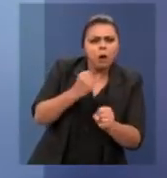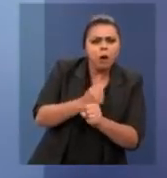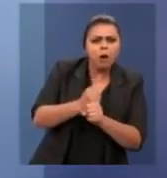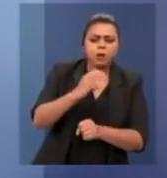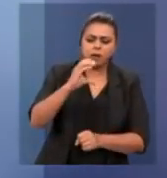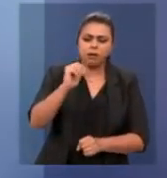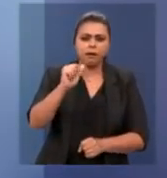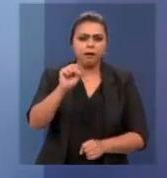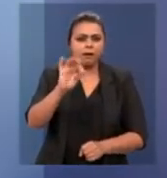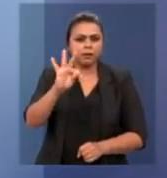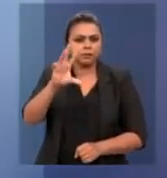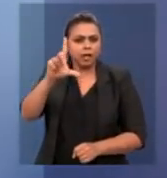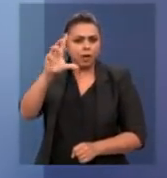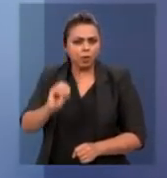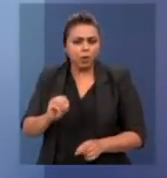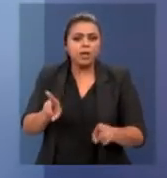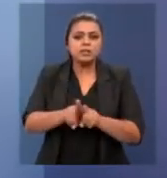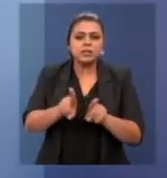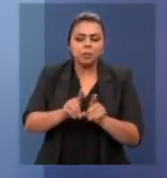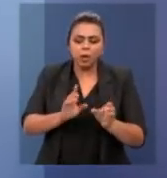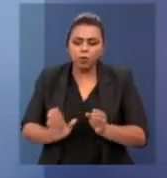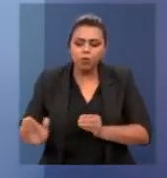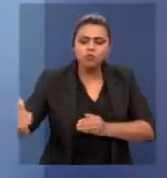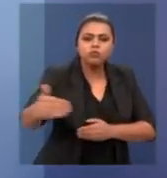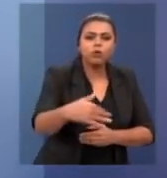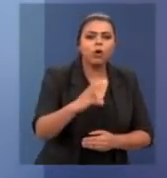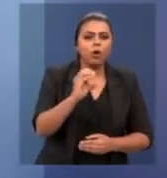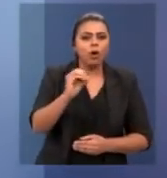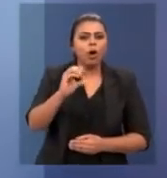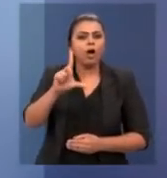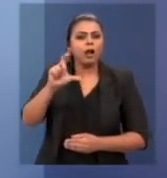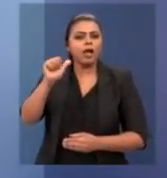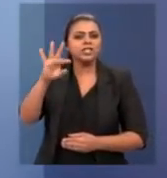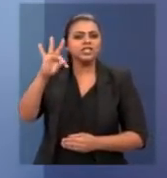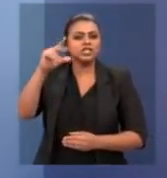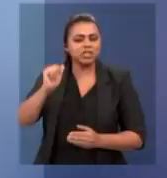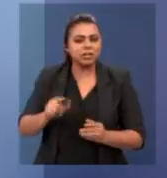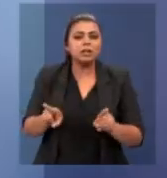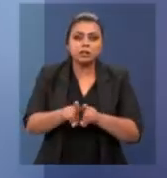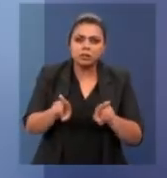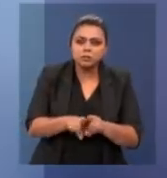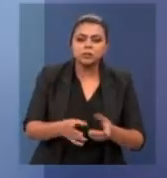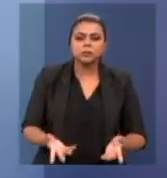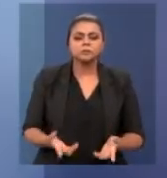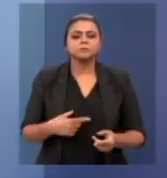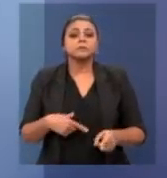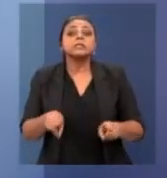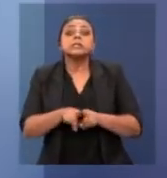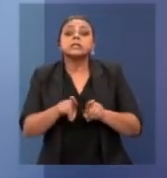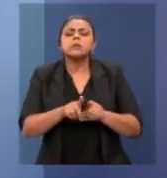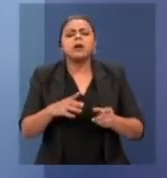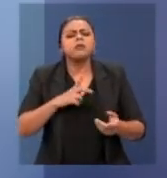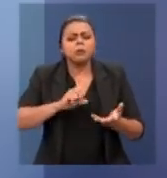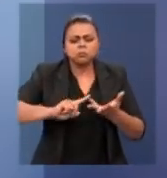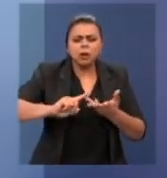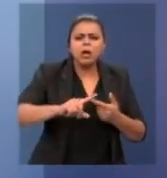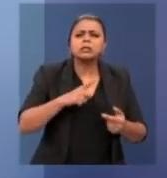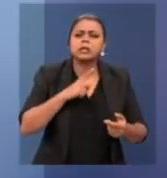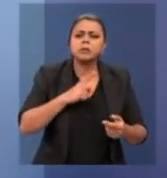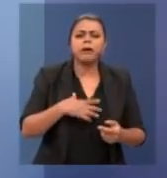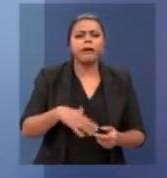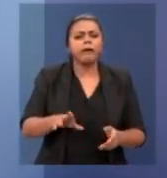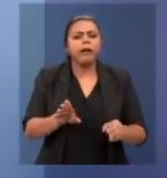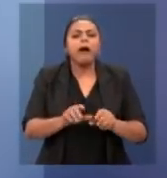freire nós temos o contorno de colatina obra importante para aquela região é de ponte do punk de atenção domingo de águia